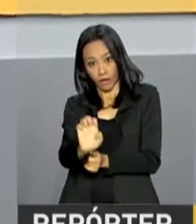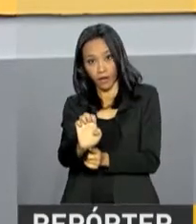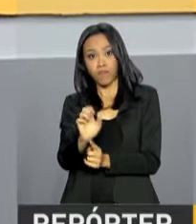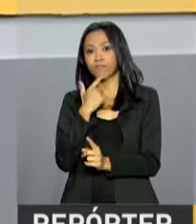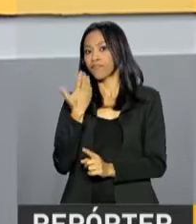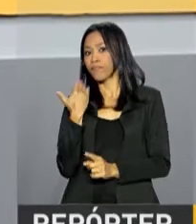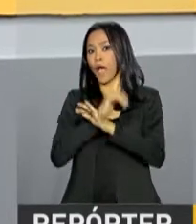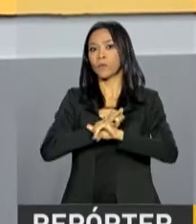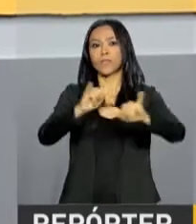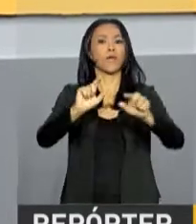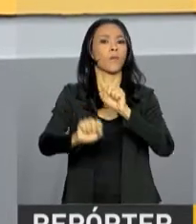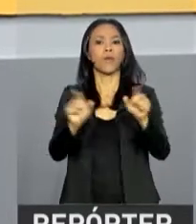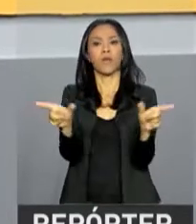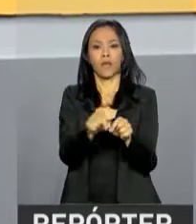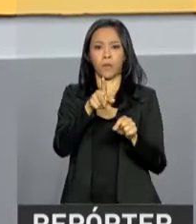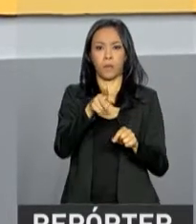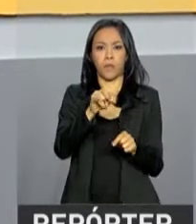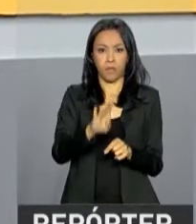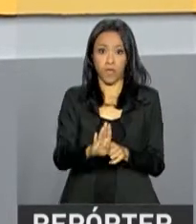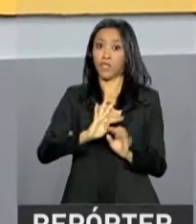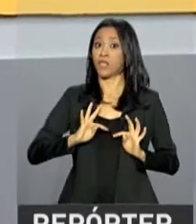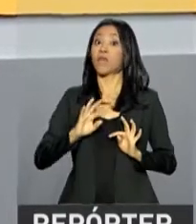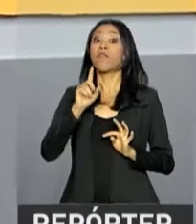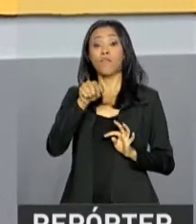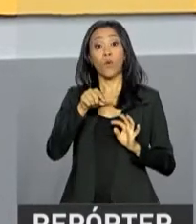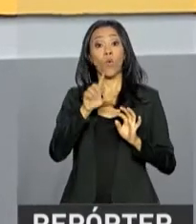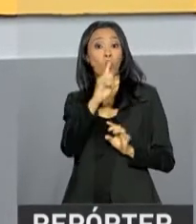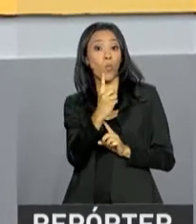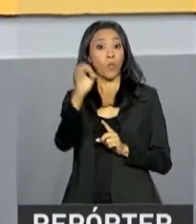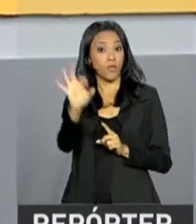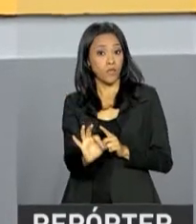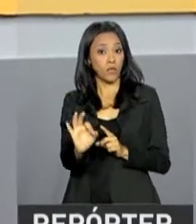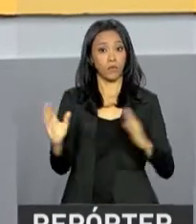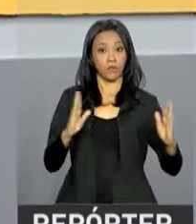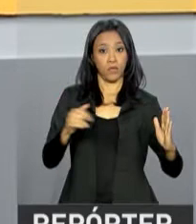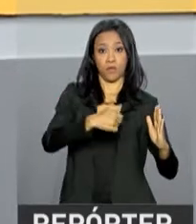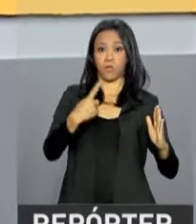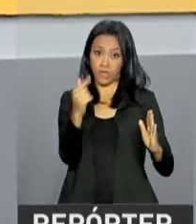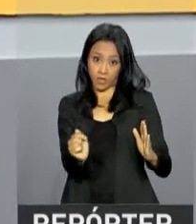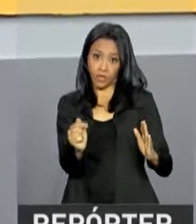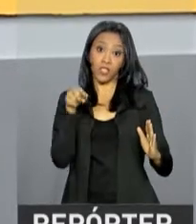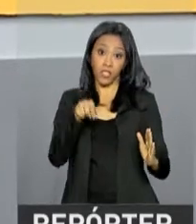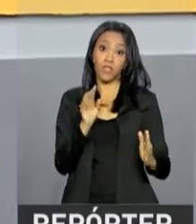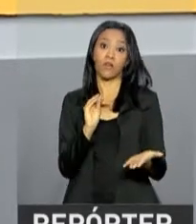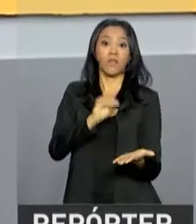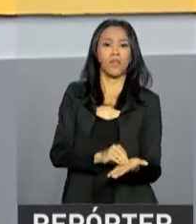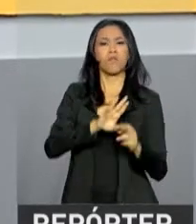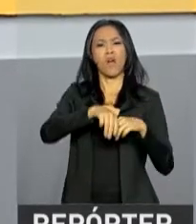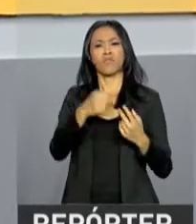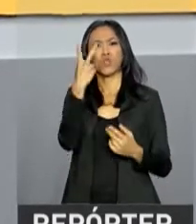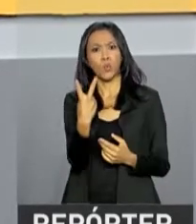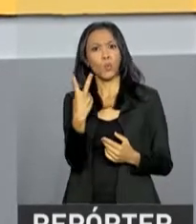pib a soma de todos os bens e serviços ficou em 1% em 2017 o resultado foi registrado após duas quedas